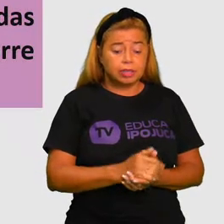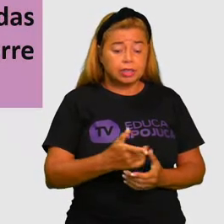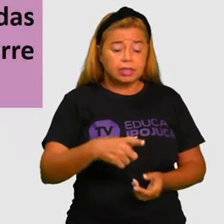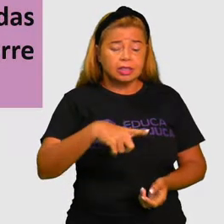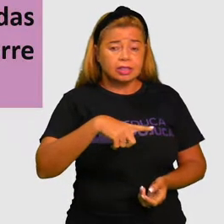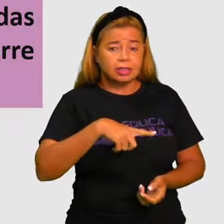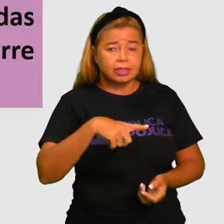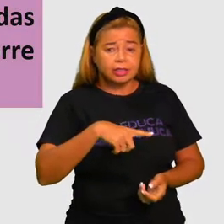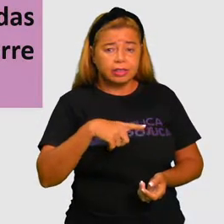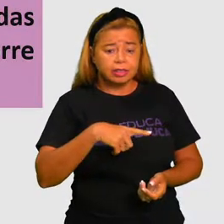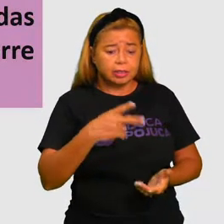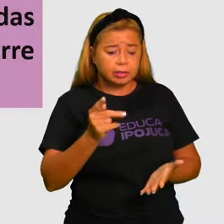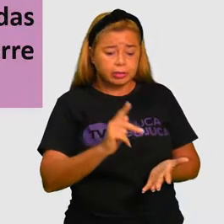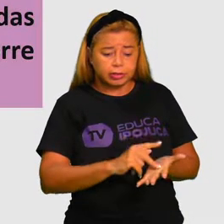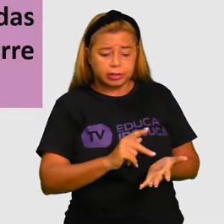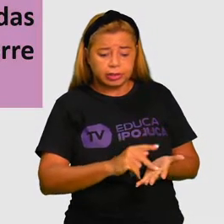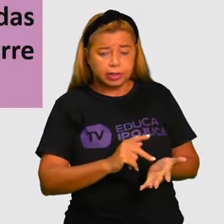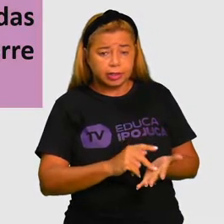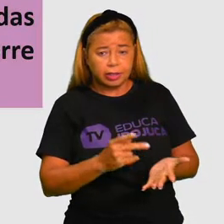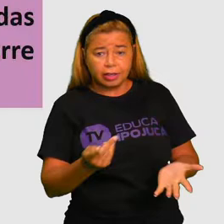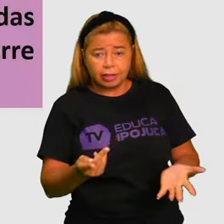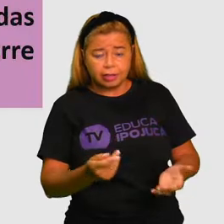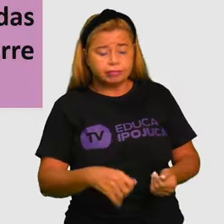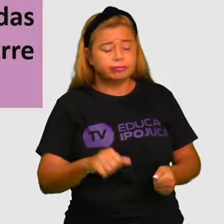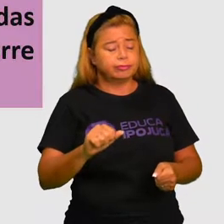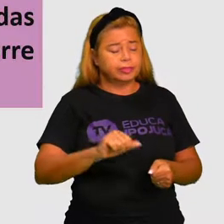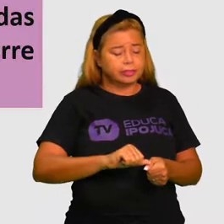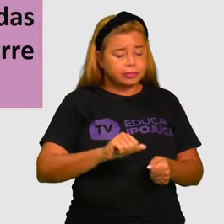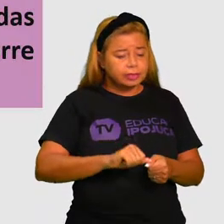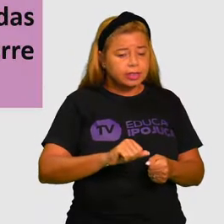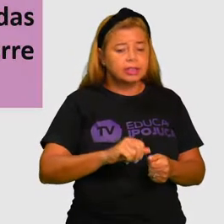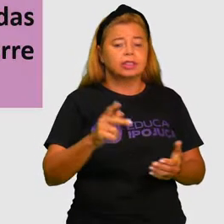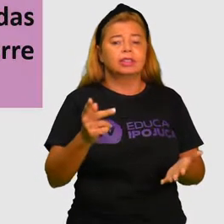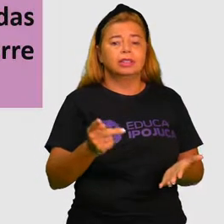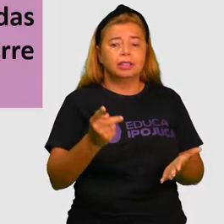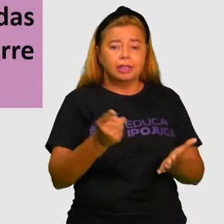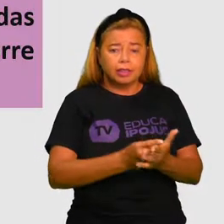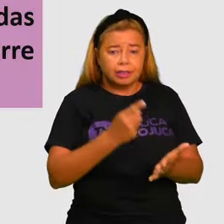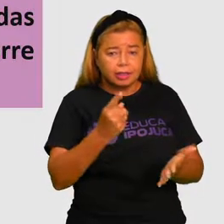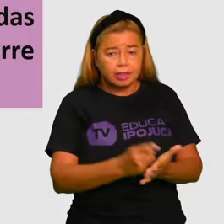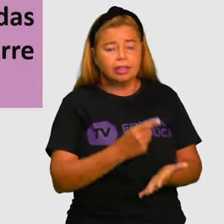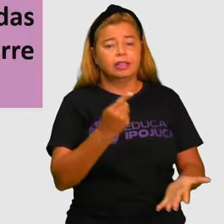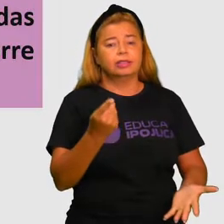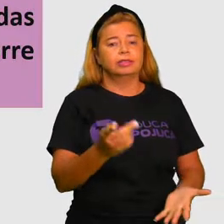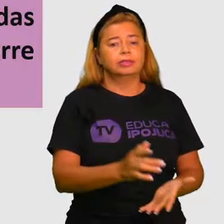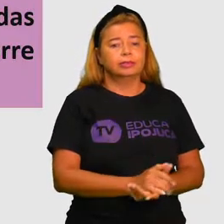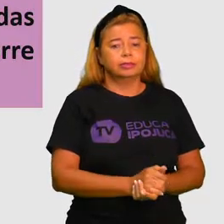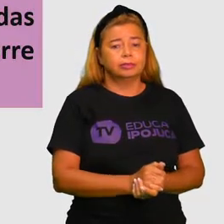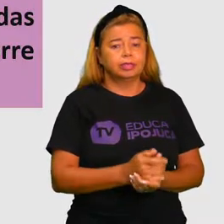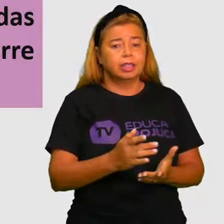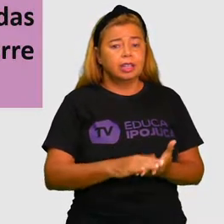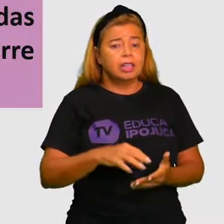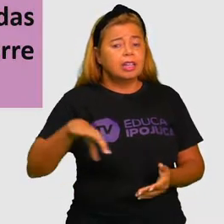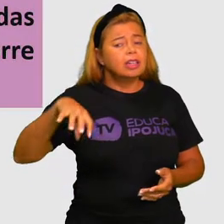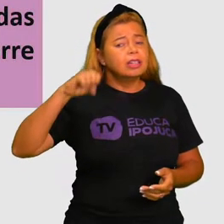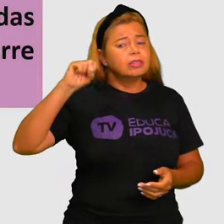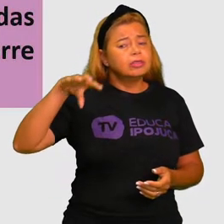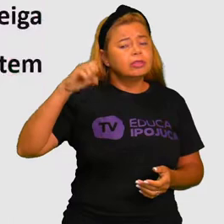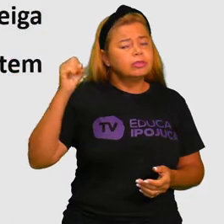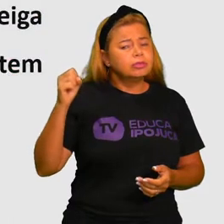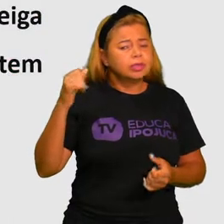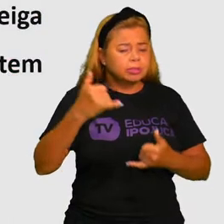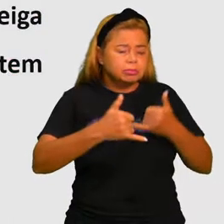coisa pode dar errado ela dará então muitas vezes a gente ouvirem isso então de brincadeira de